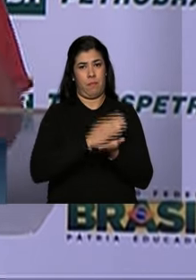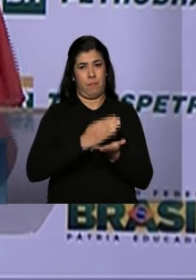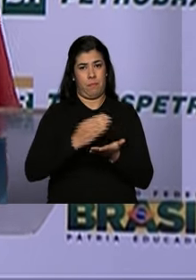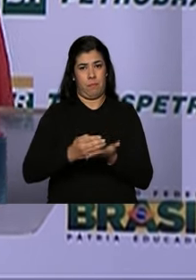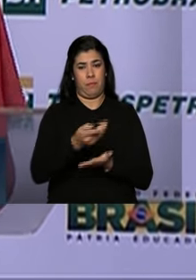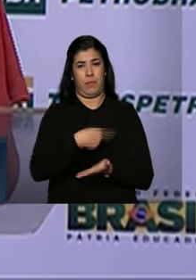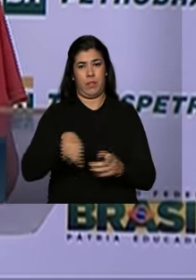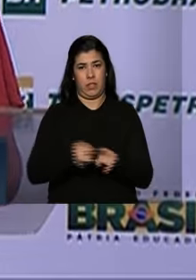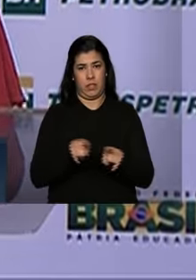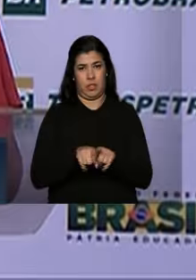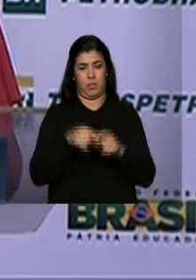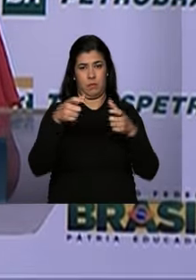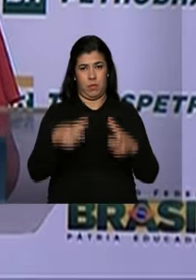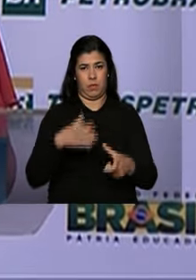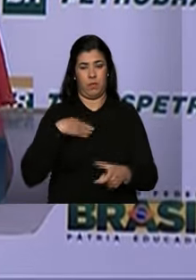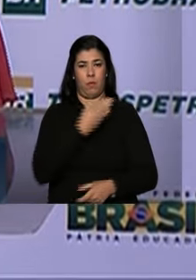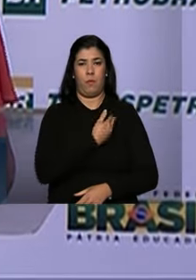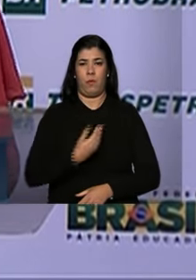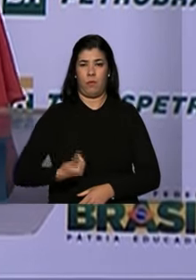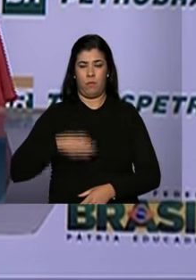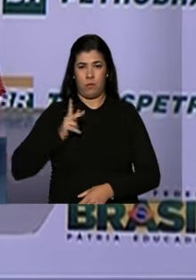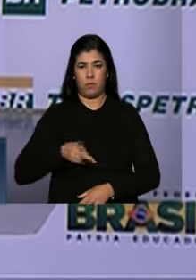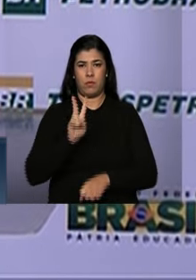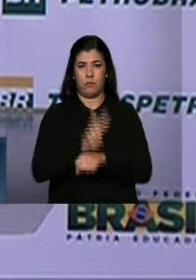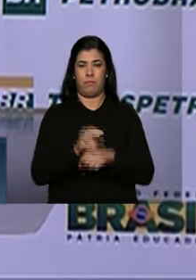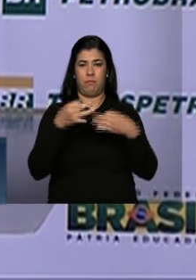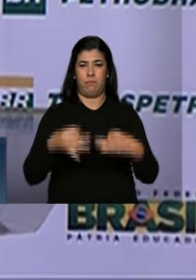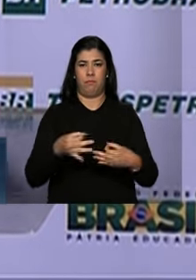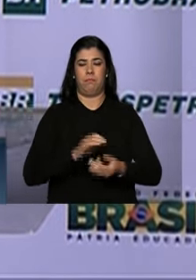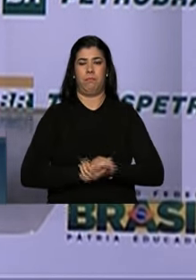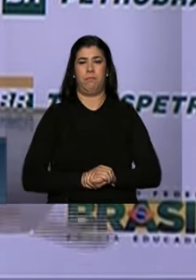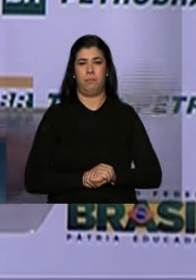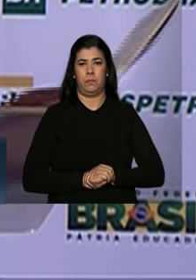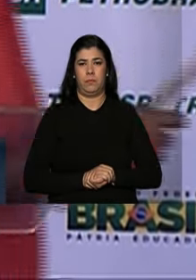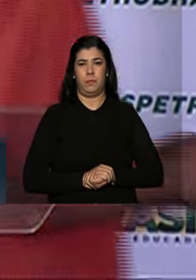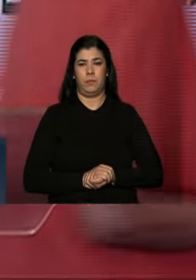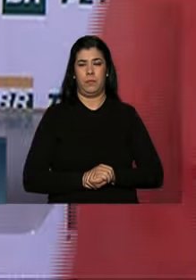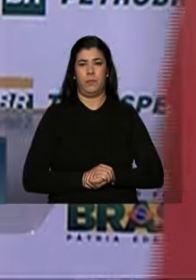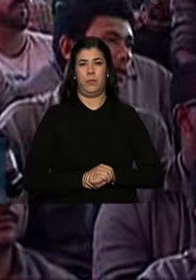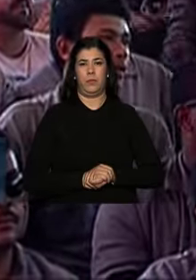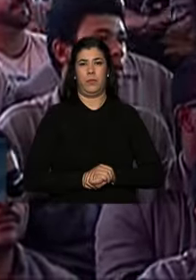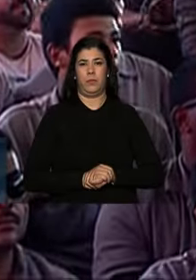de partilha no meu governo está mantido.